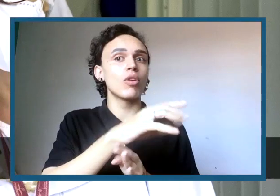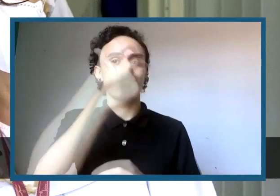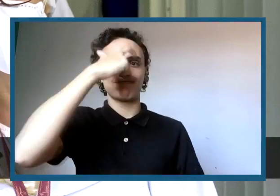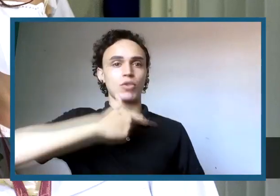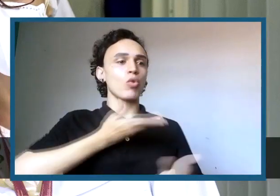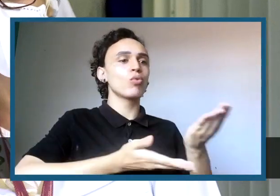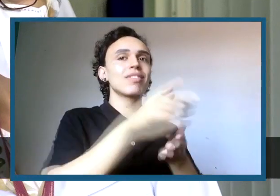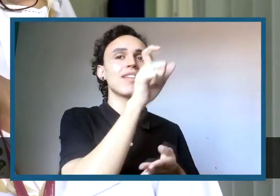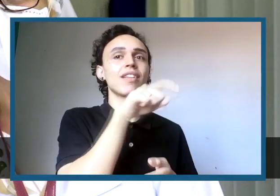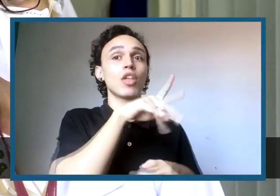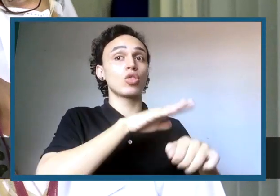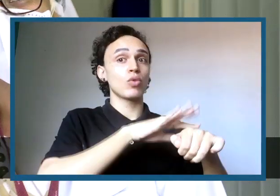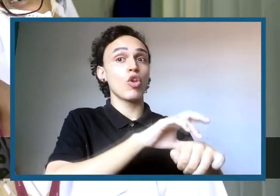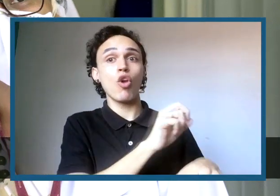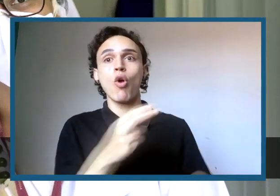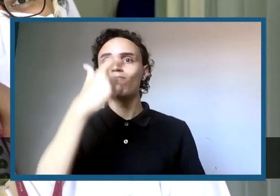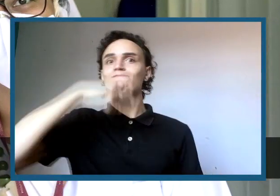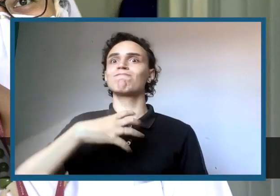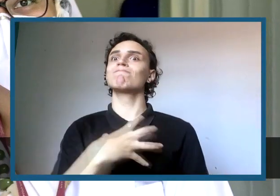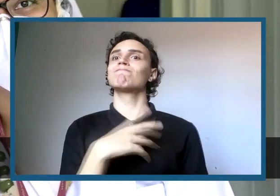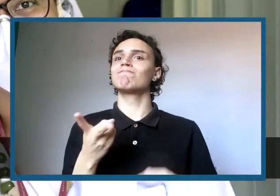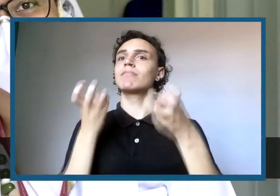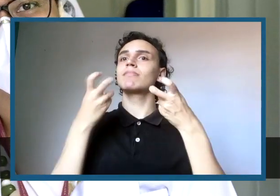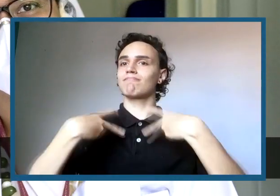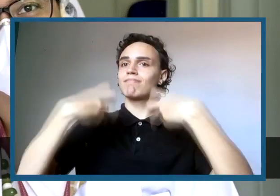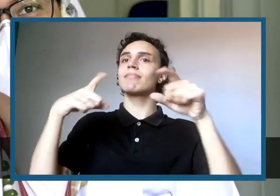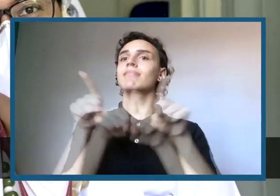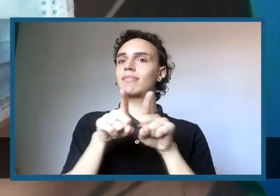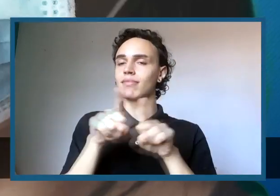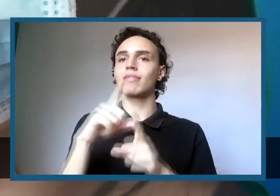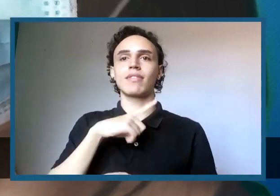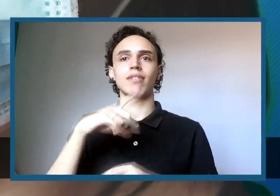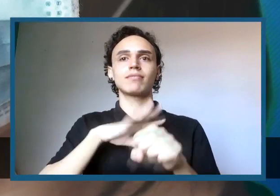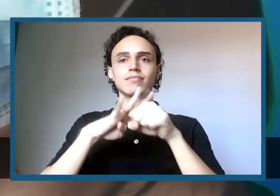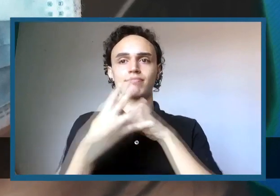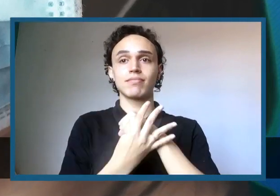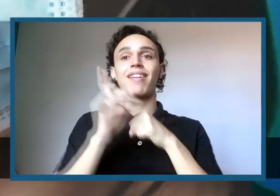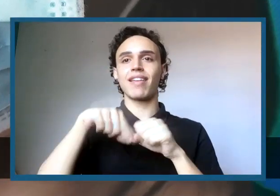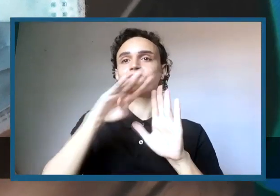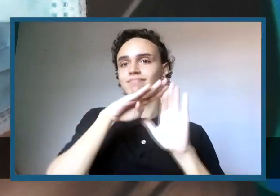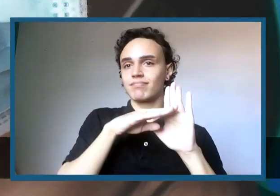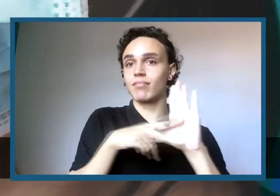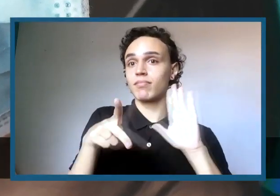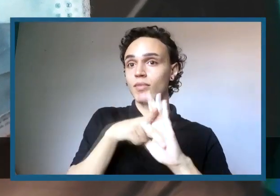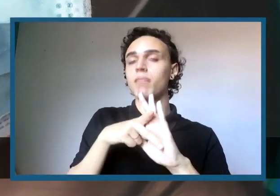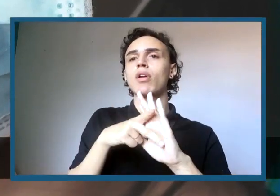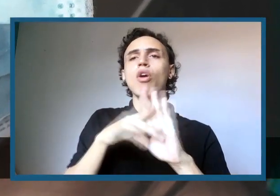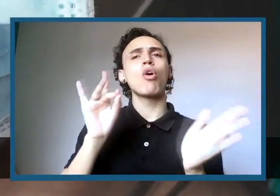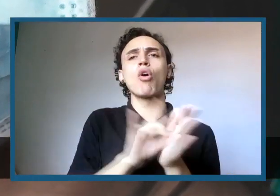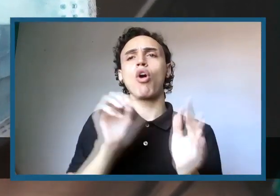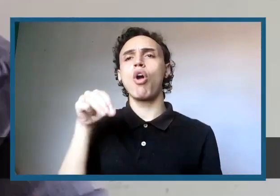o uso em pessoal que está cuidando de doentes ou por pessoas que estejam com sintomatologia